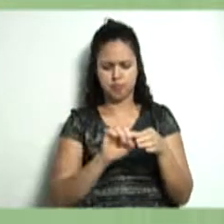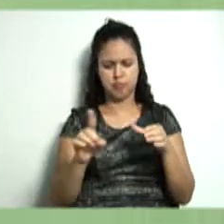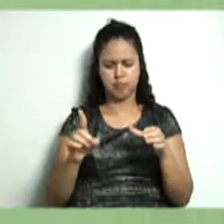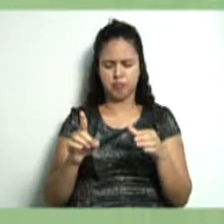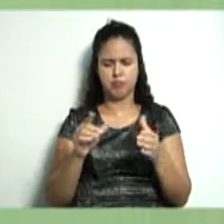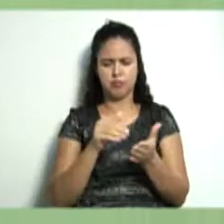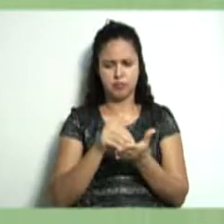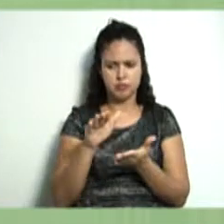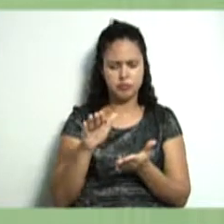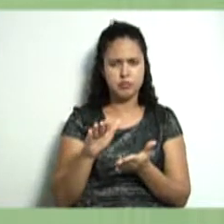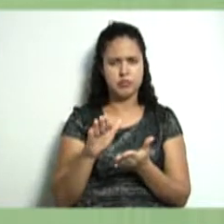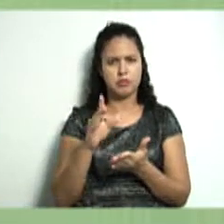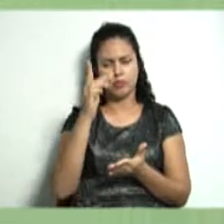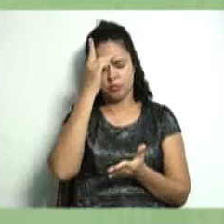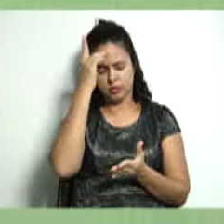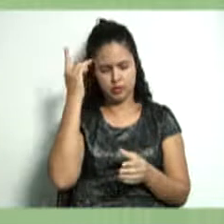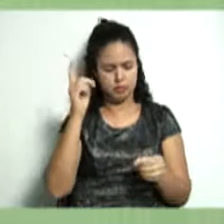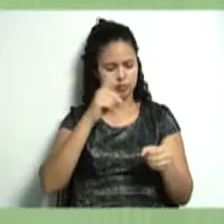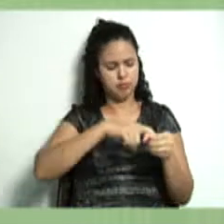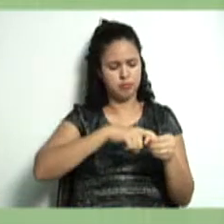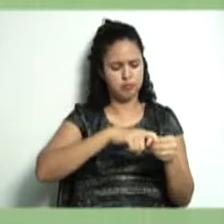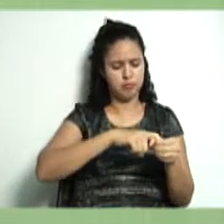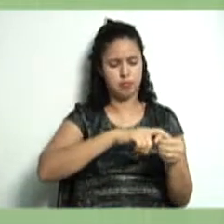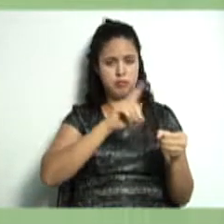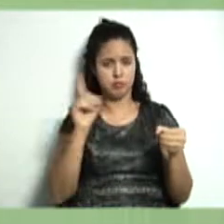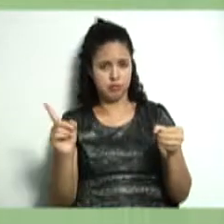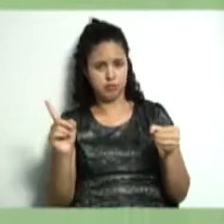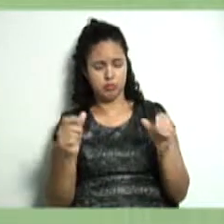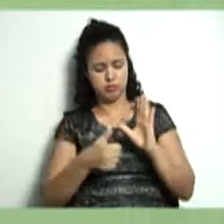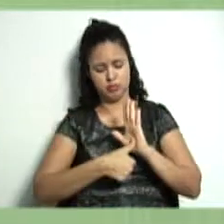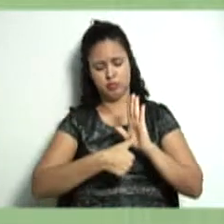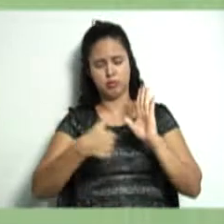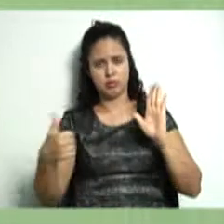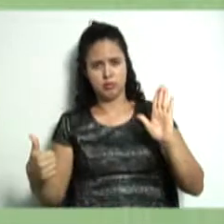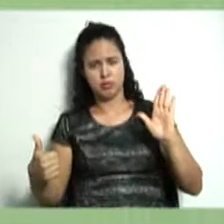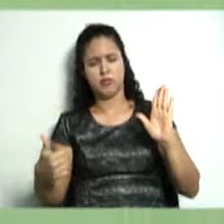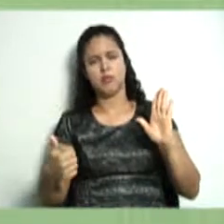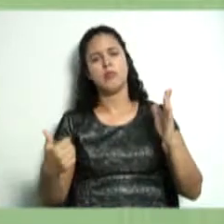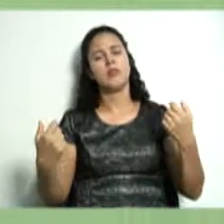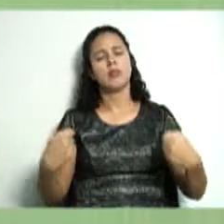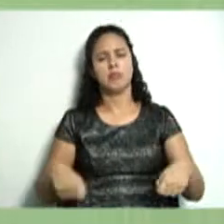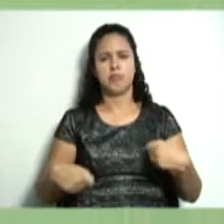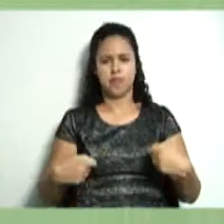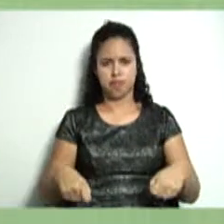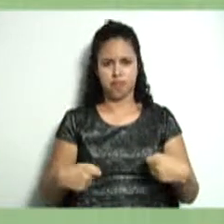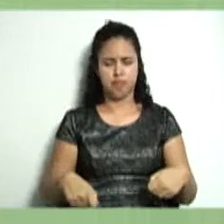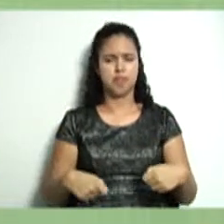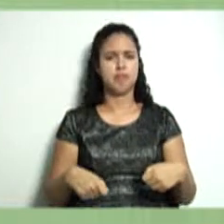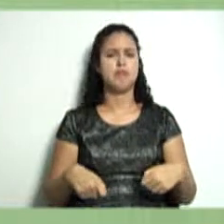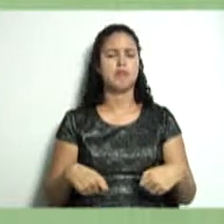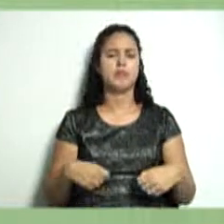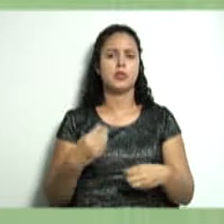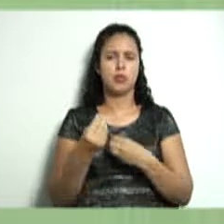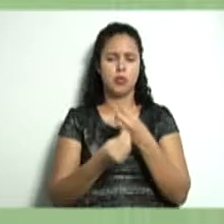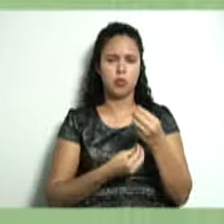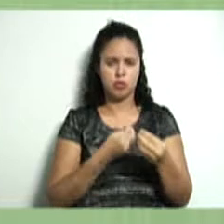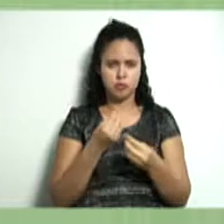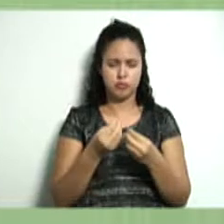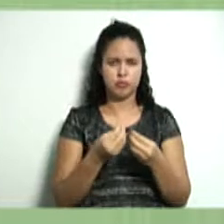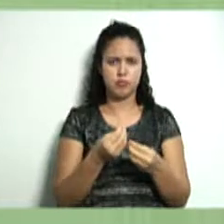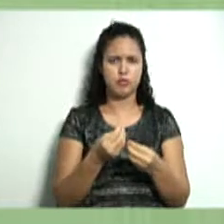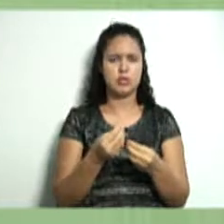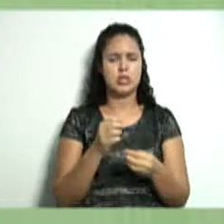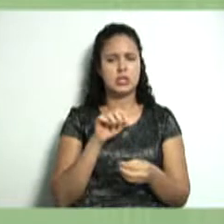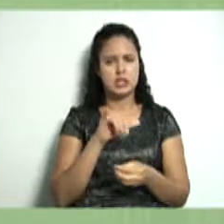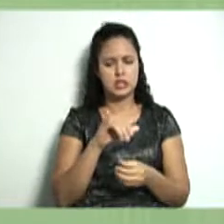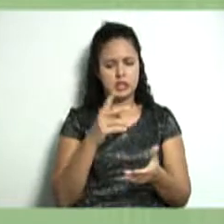de associados, a eliminação do cooperado da sociedade cooperativa se dá em virtude